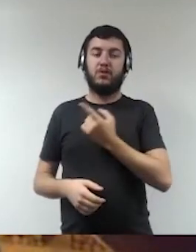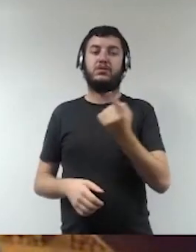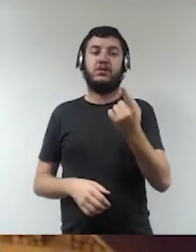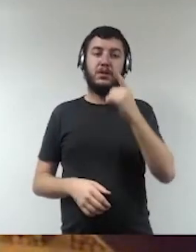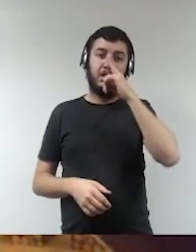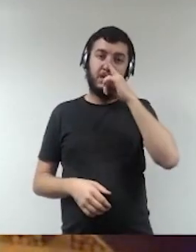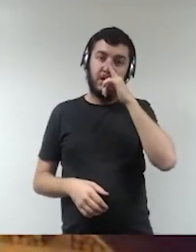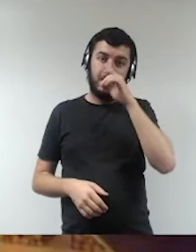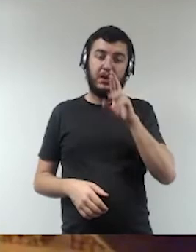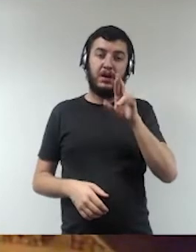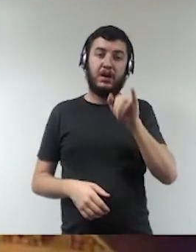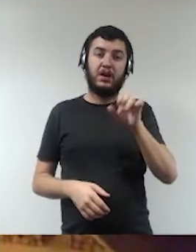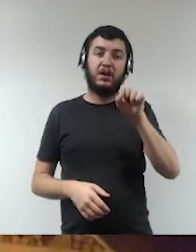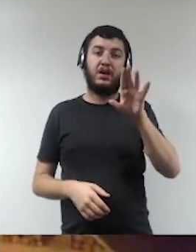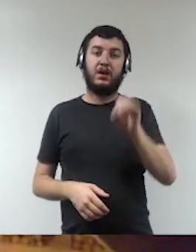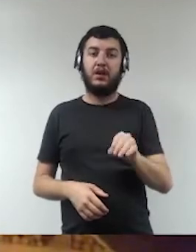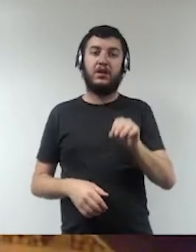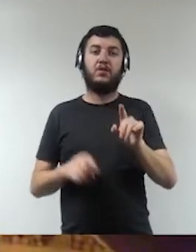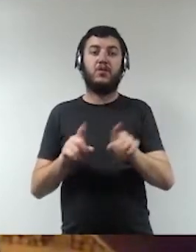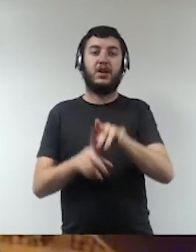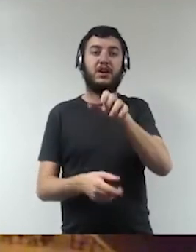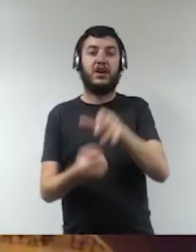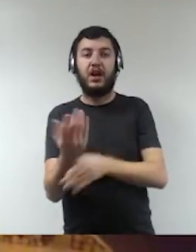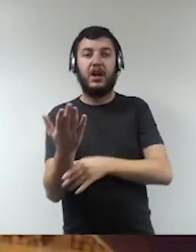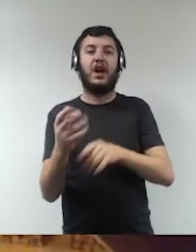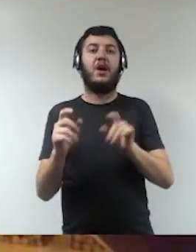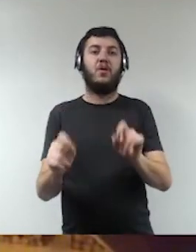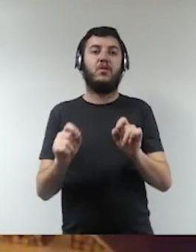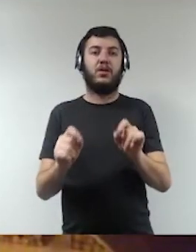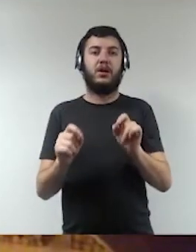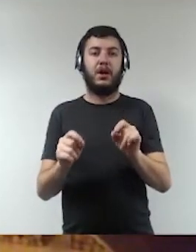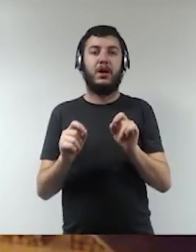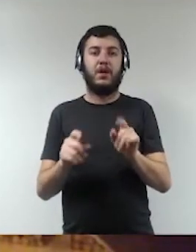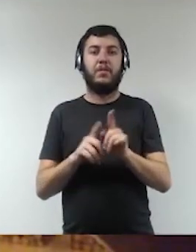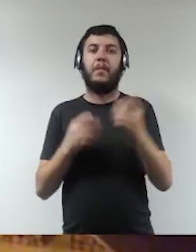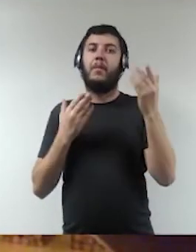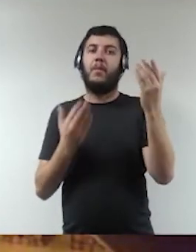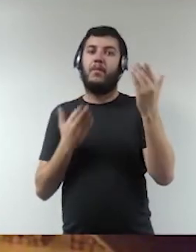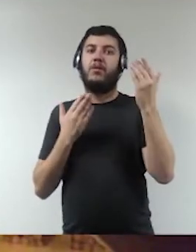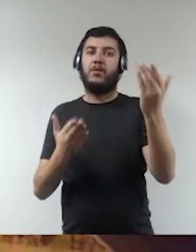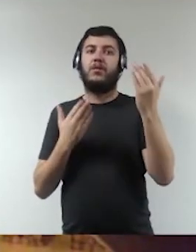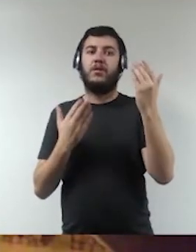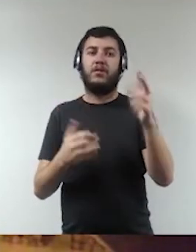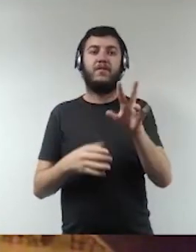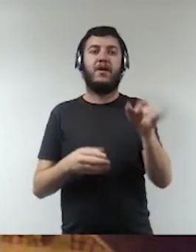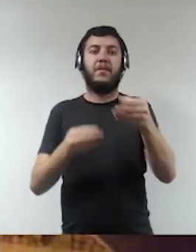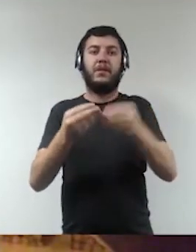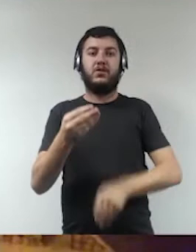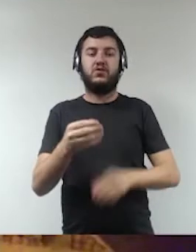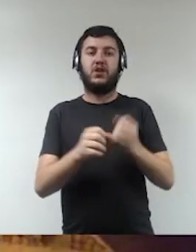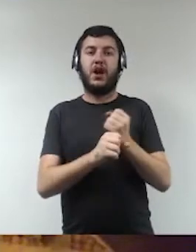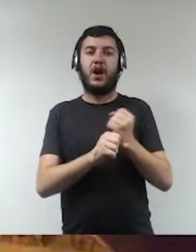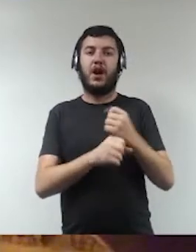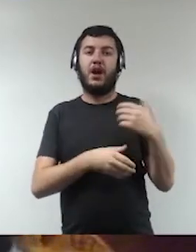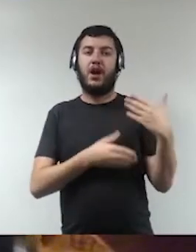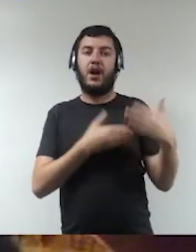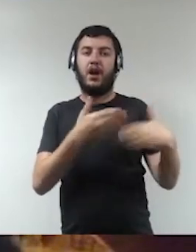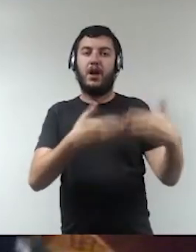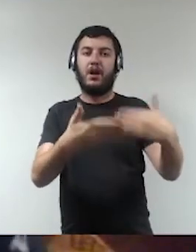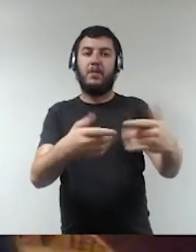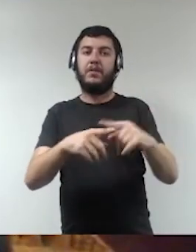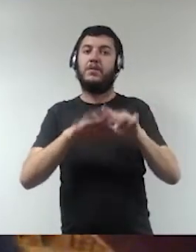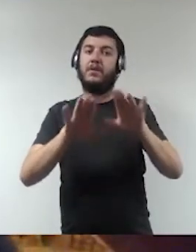gerar uma insegurança que vai ter uma repercussão muito prejudicial por muitos anos. Nós já estamos em crise,